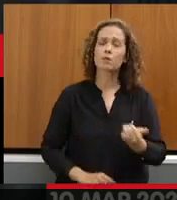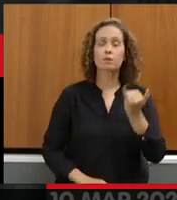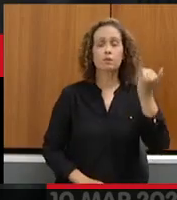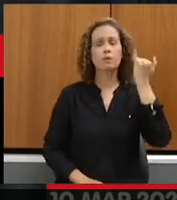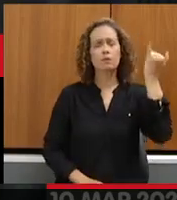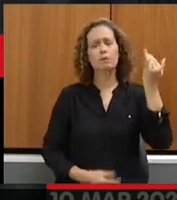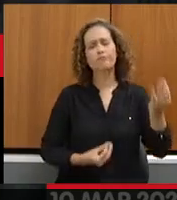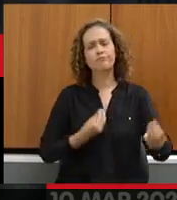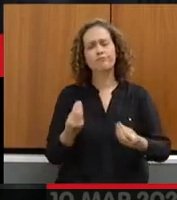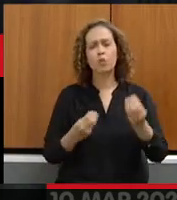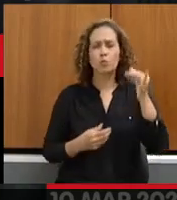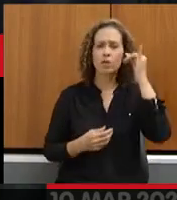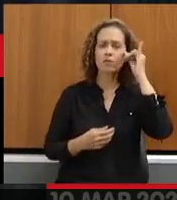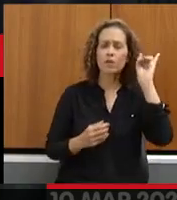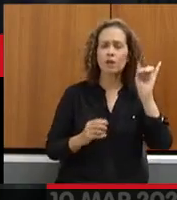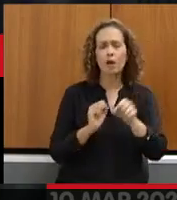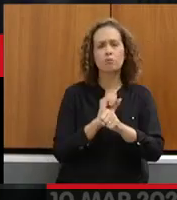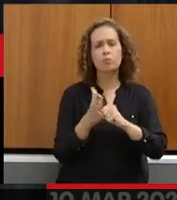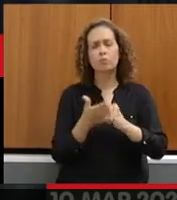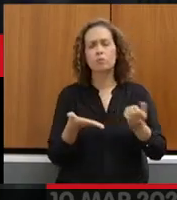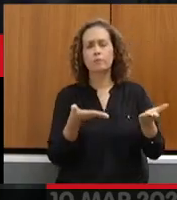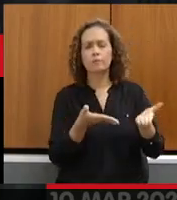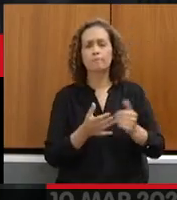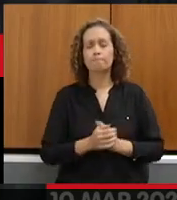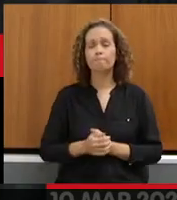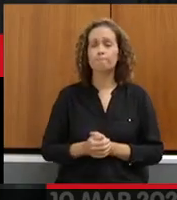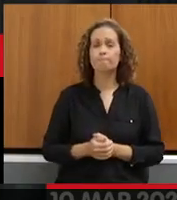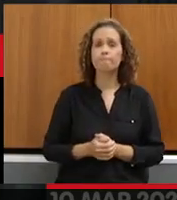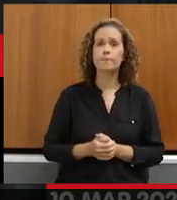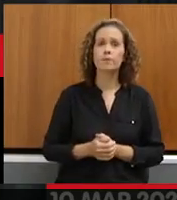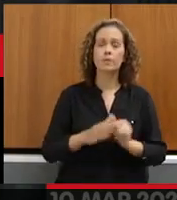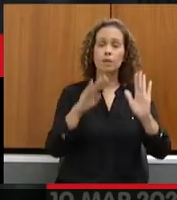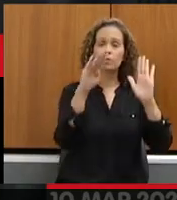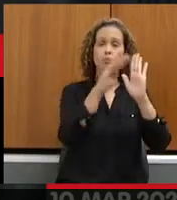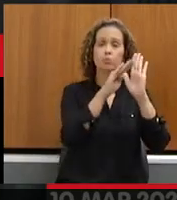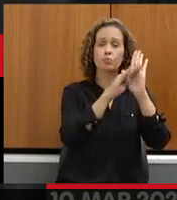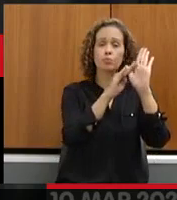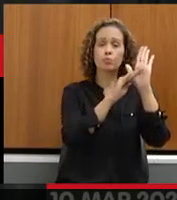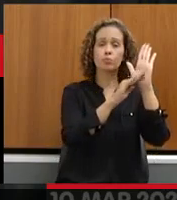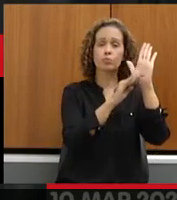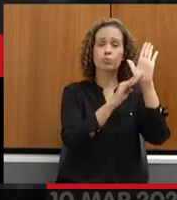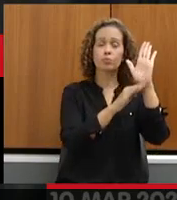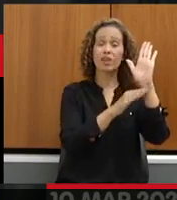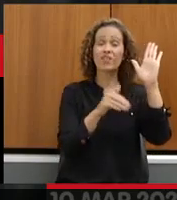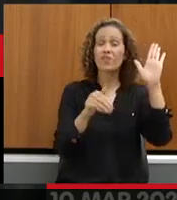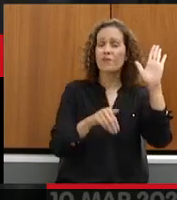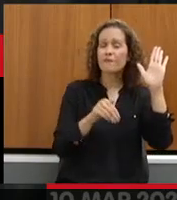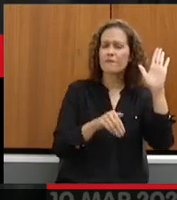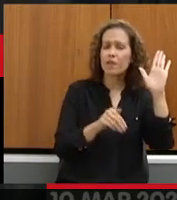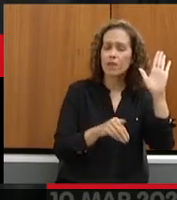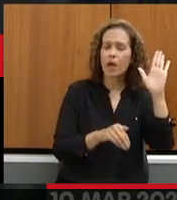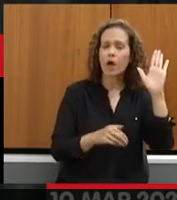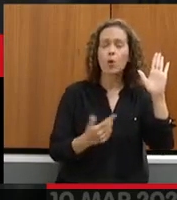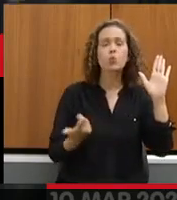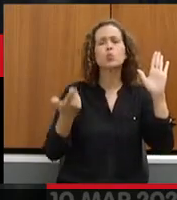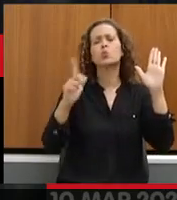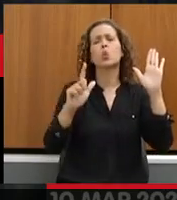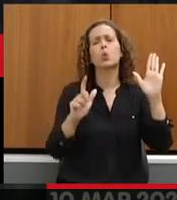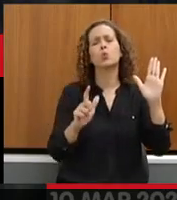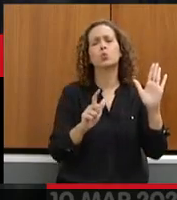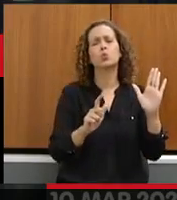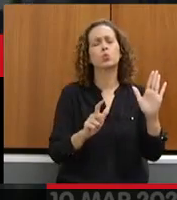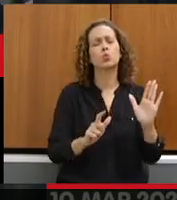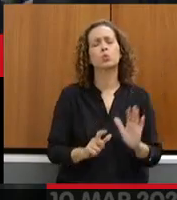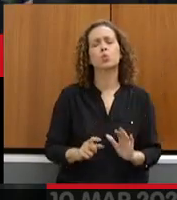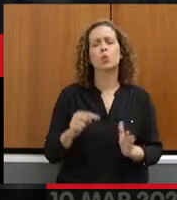programa nacional de imunização ele traz a lista e ele no final ele coloca todos os outros lá né é o